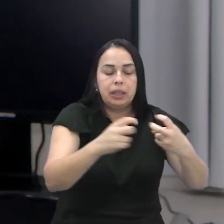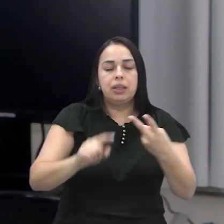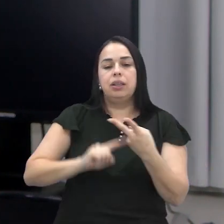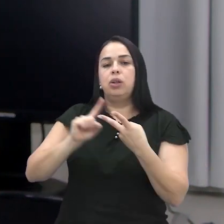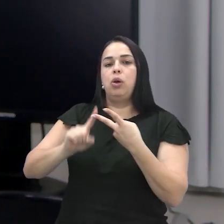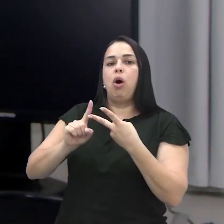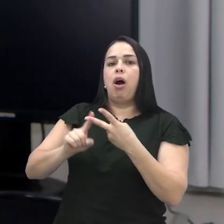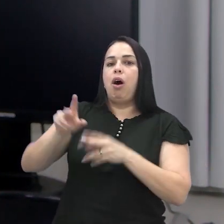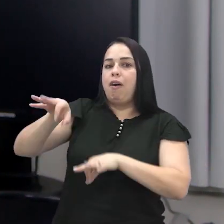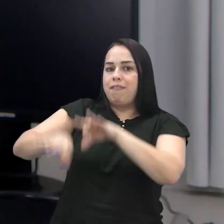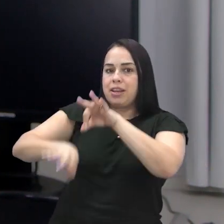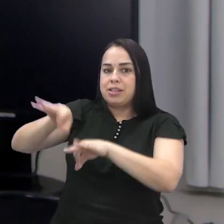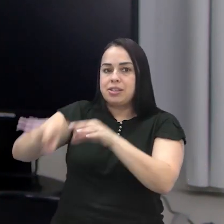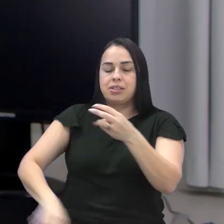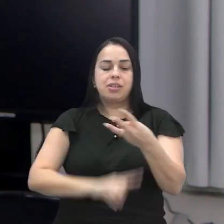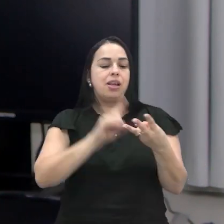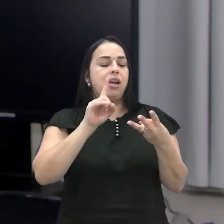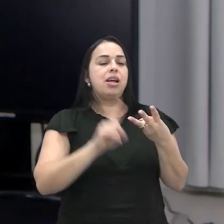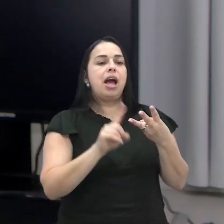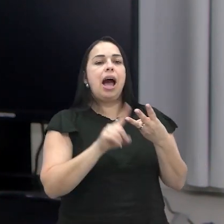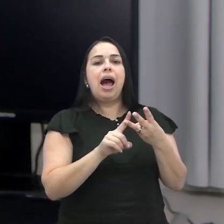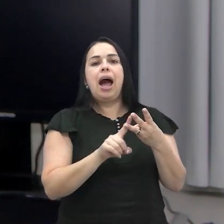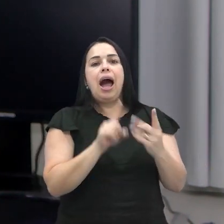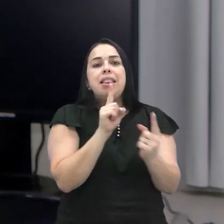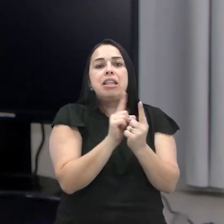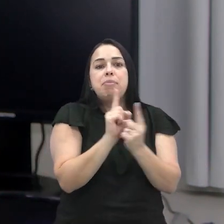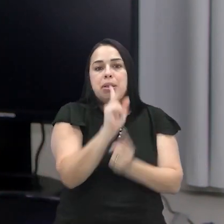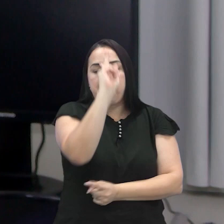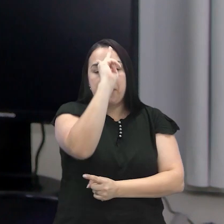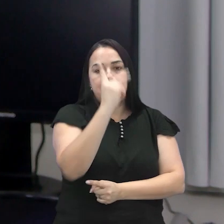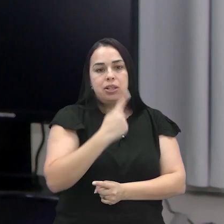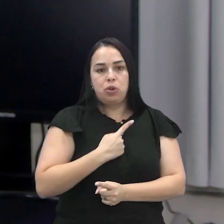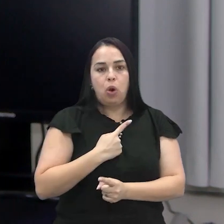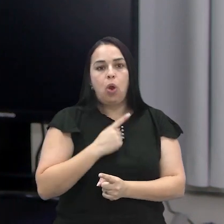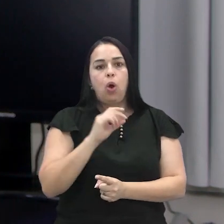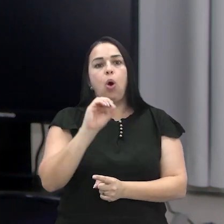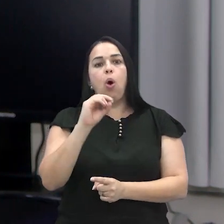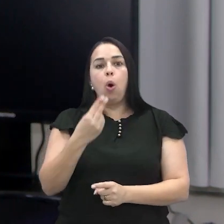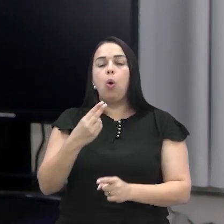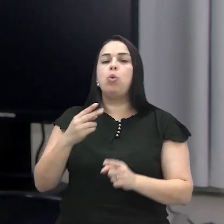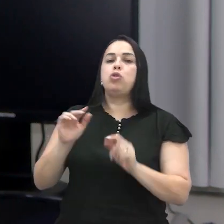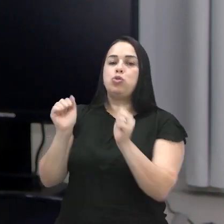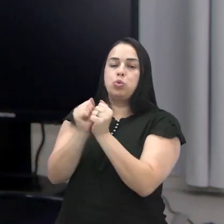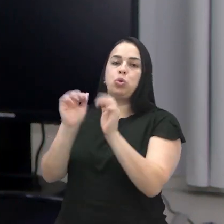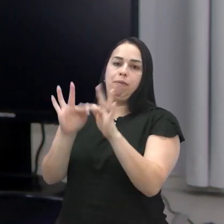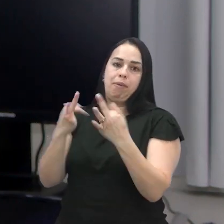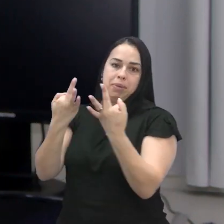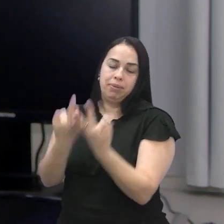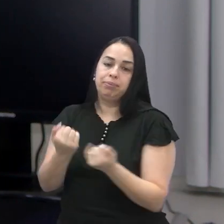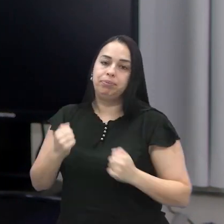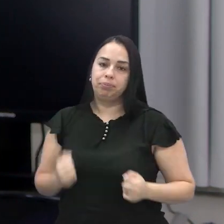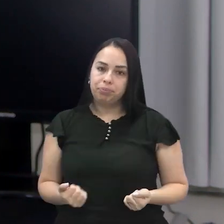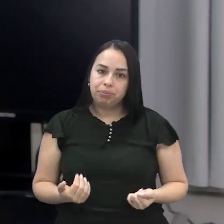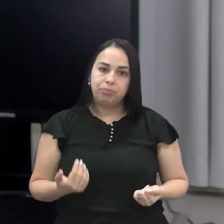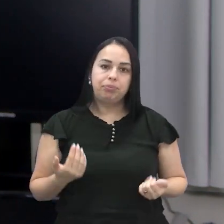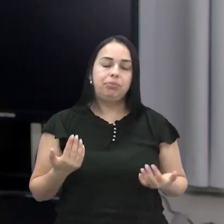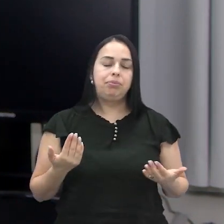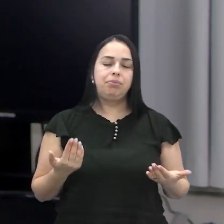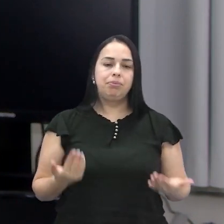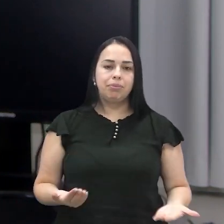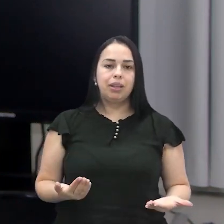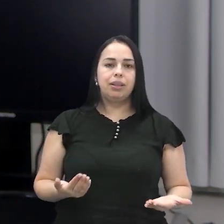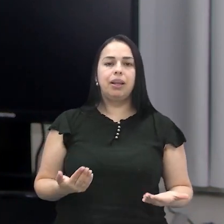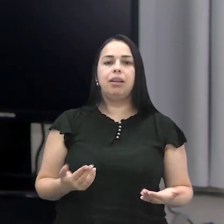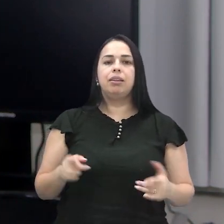terapêuticos, oficinas terapêuticas, atendimento individual e atendimento em grupo ou familiar, tá? Entre